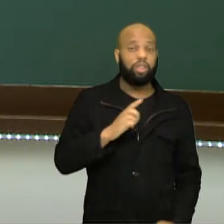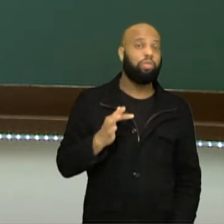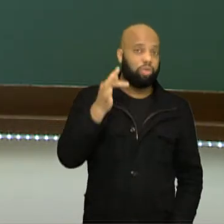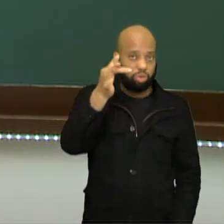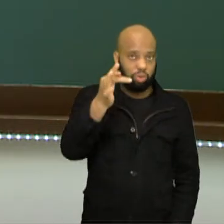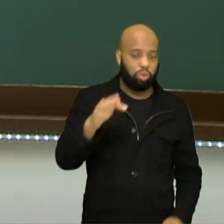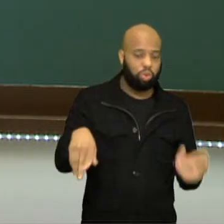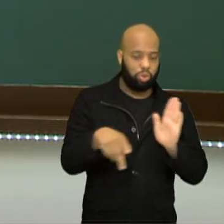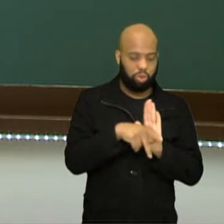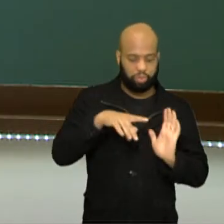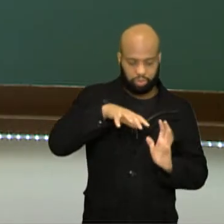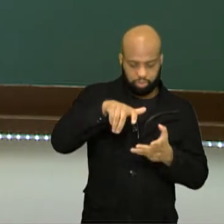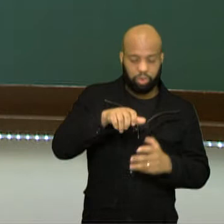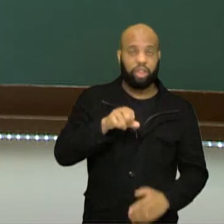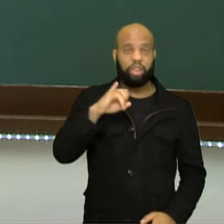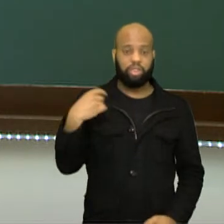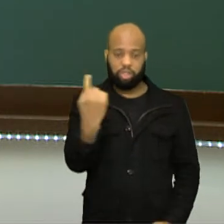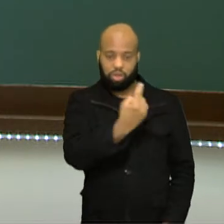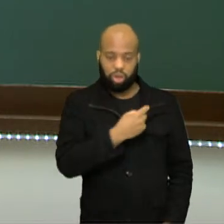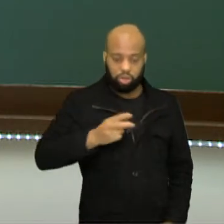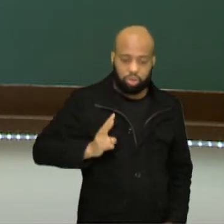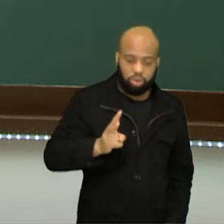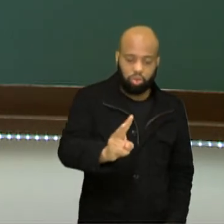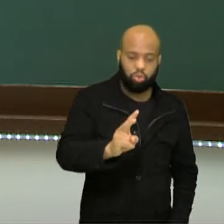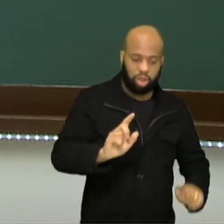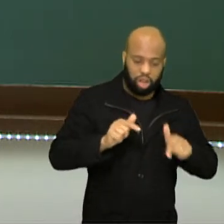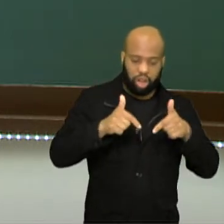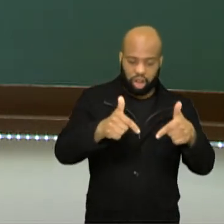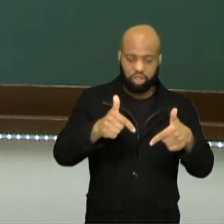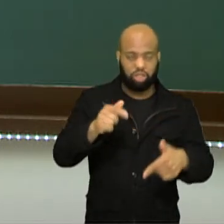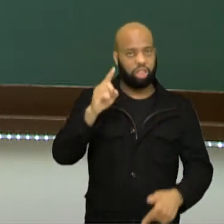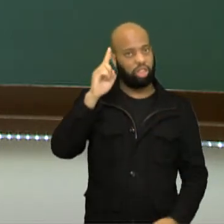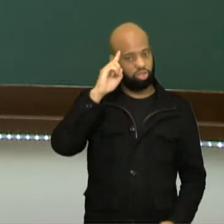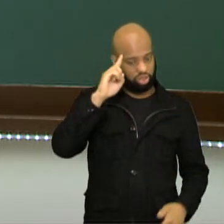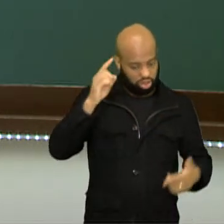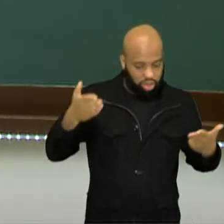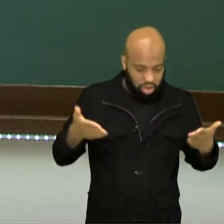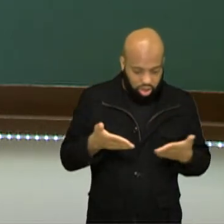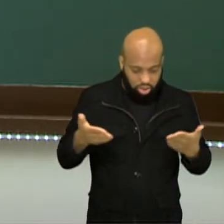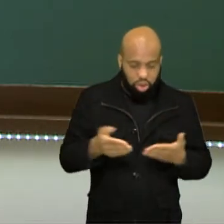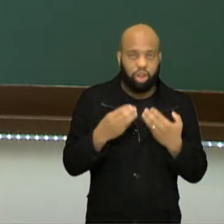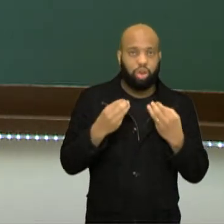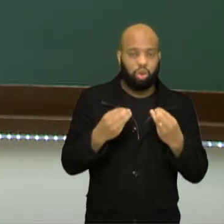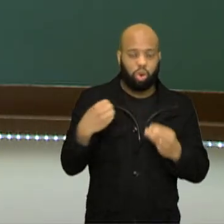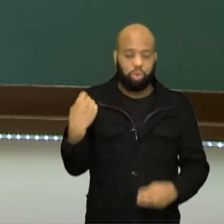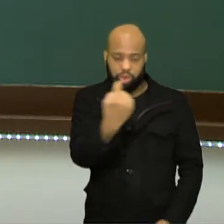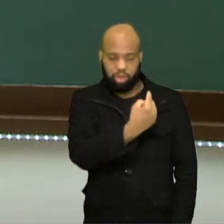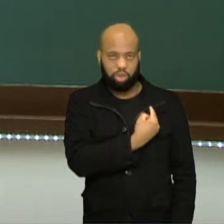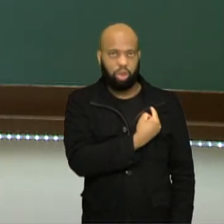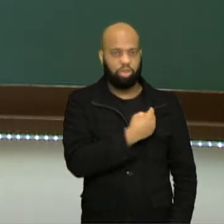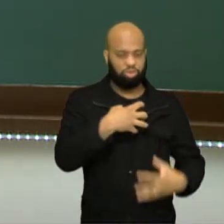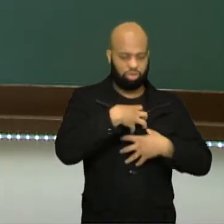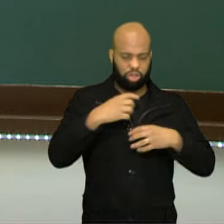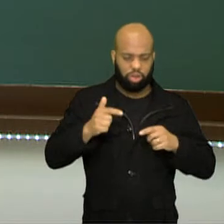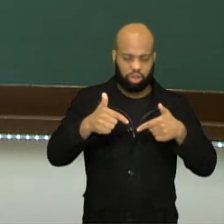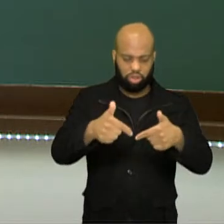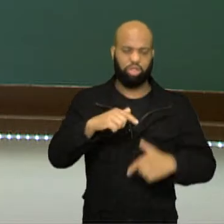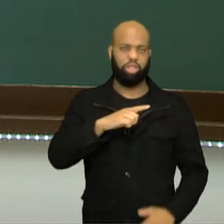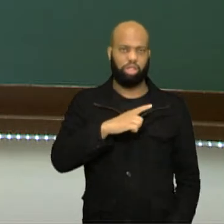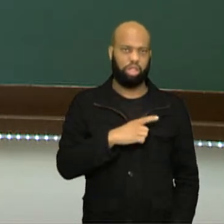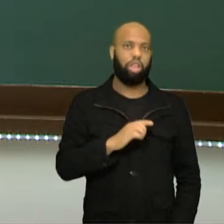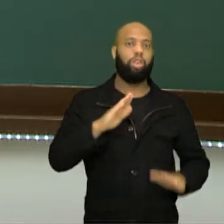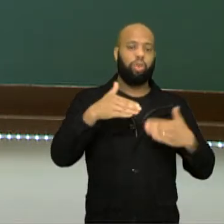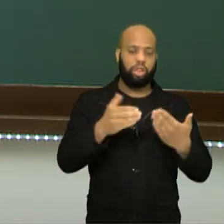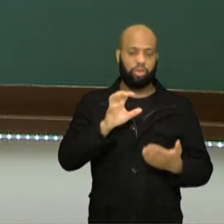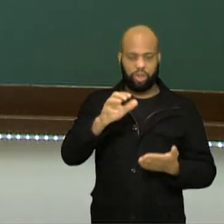futuras para o mundo se a gente continuar agindo no dia de hoje como nós estamos agindo, tá? E